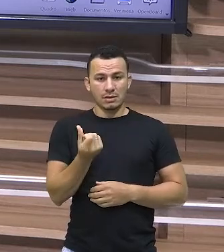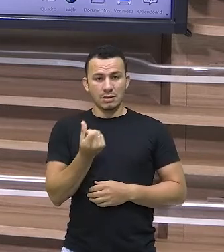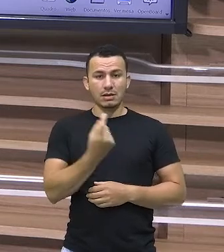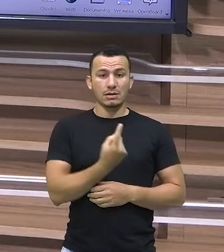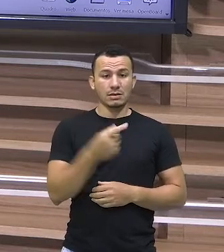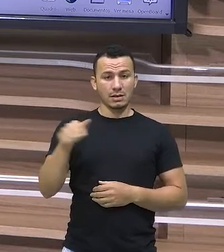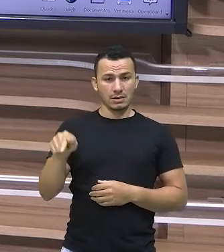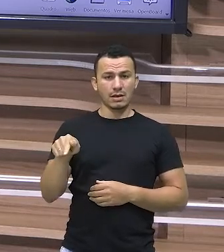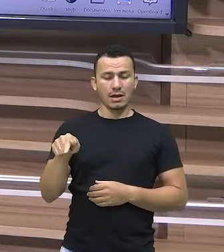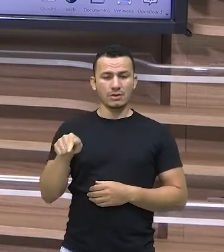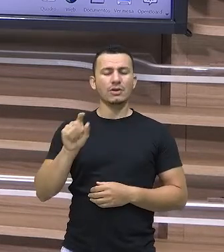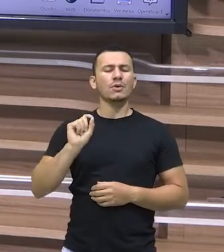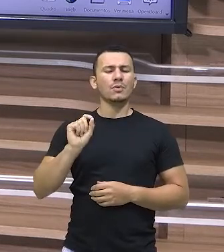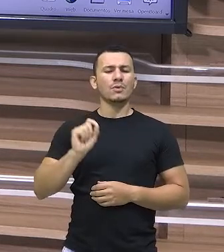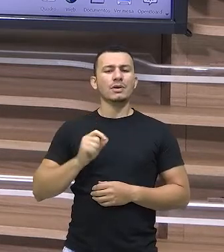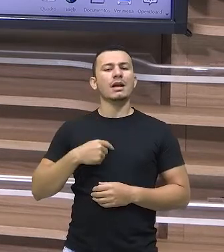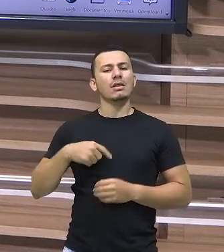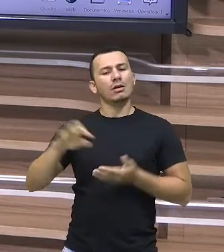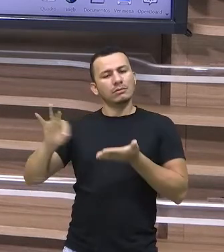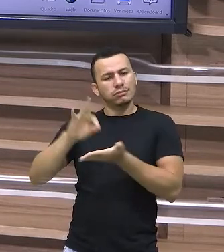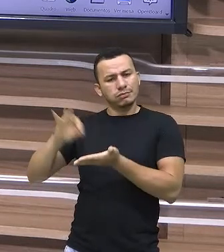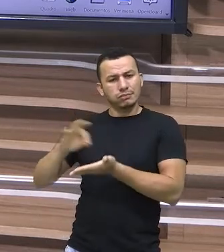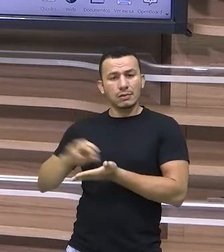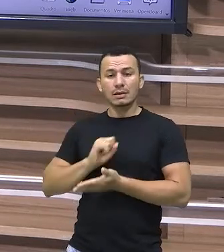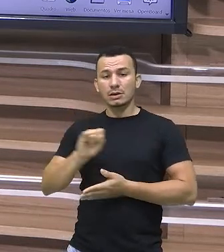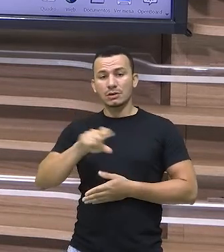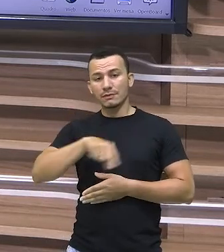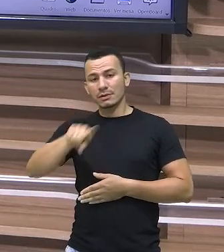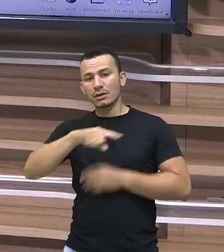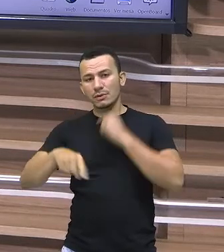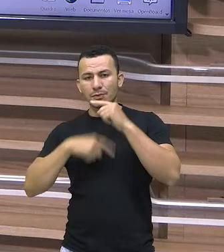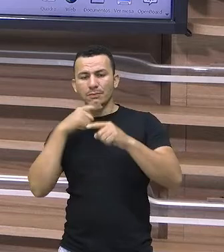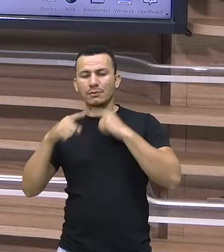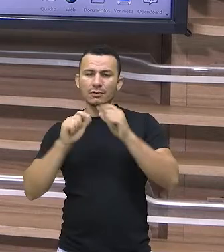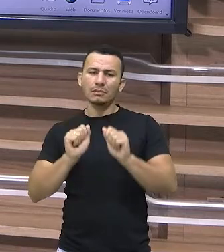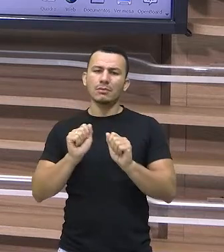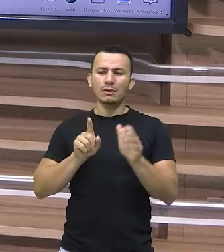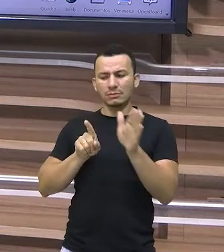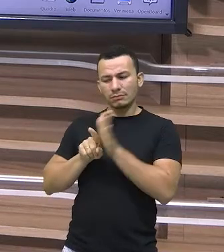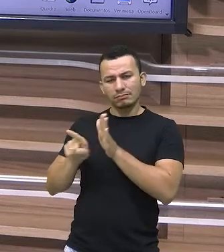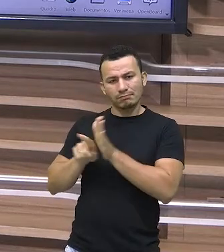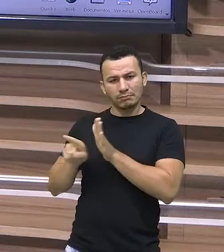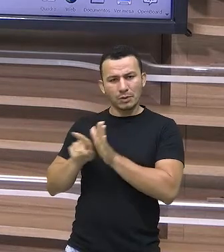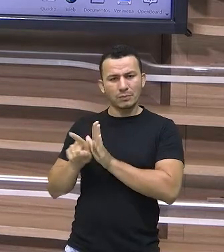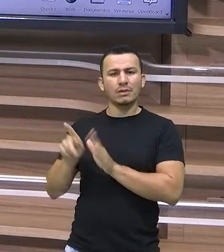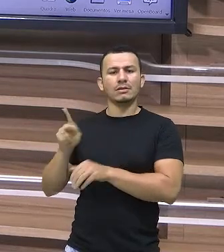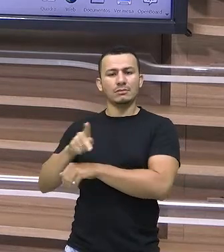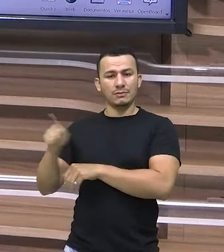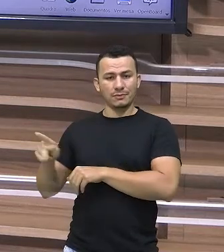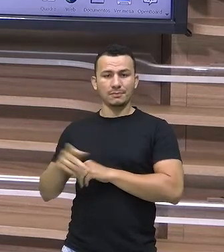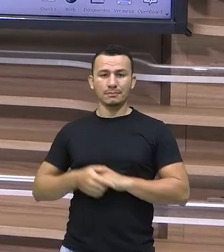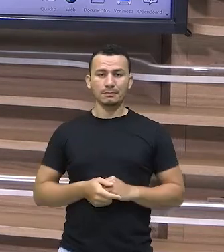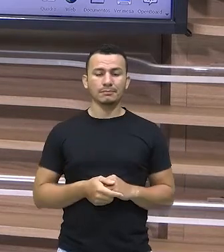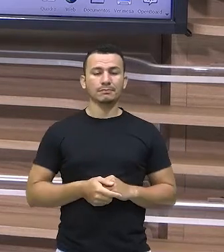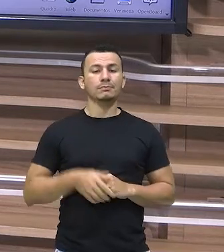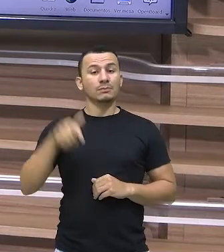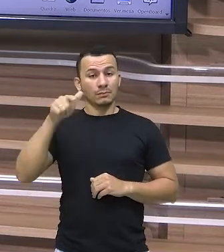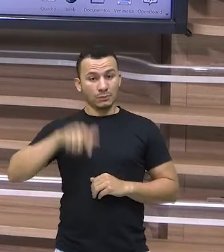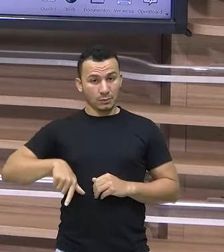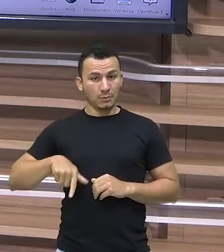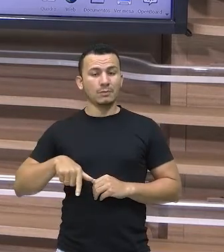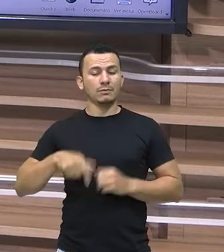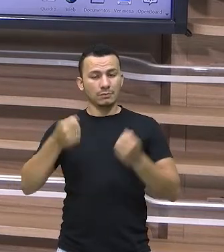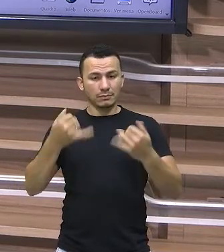são as questões que nós faremos aqui a correção. Qualquer dúvida, temos nossos colegas aí no chat, podem chamá-los. Então vamos lá novamente à